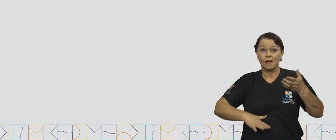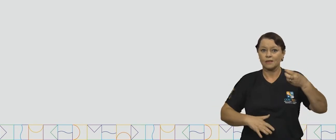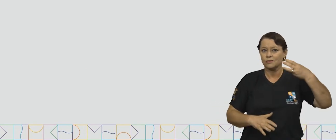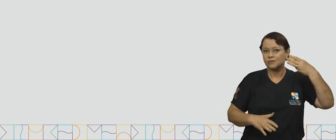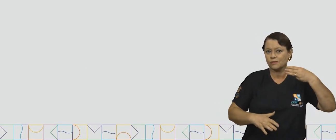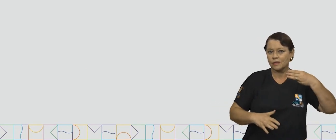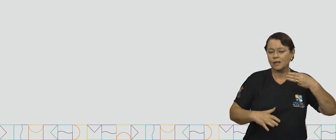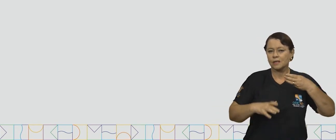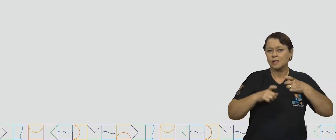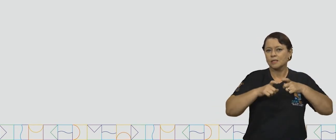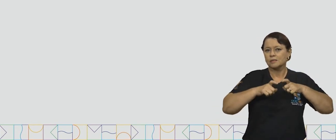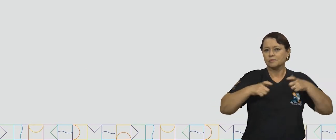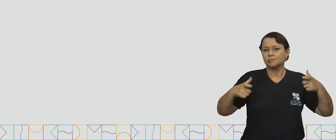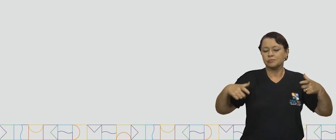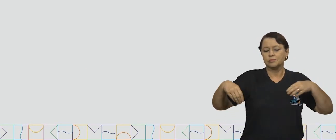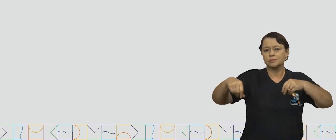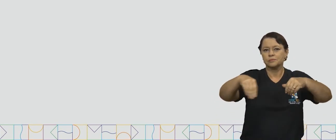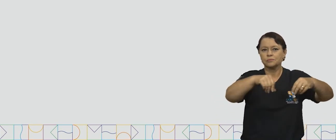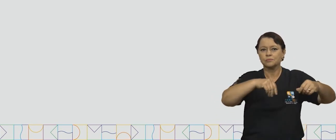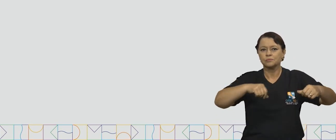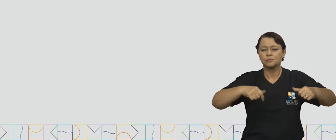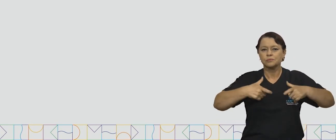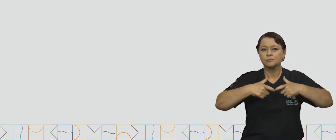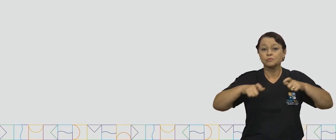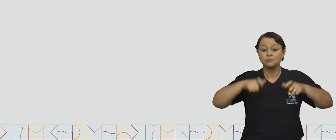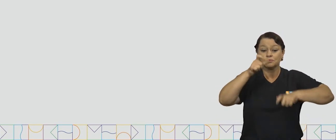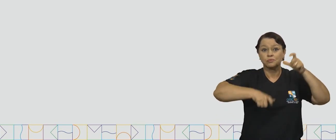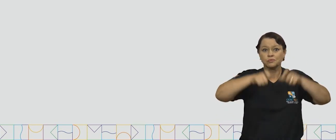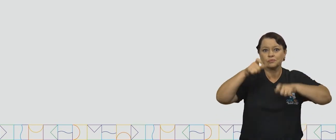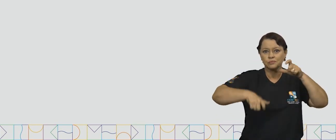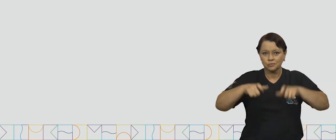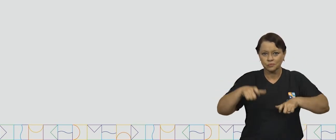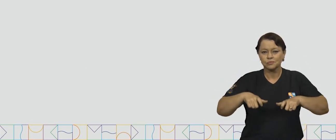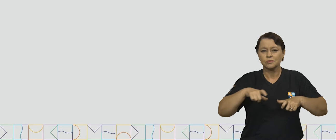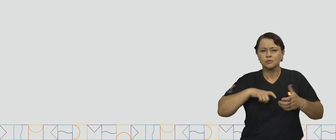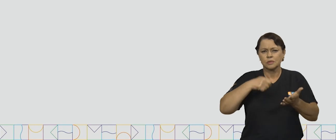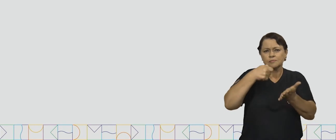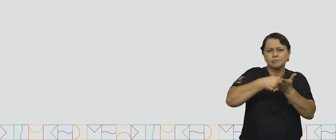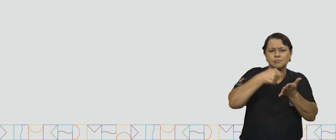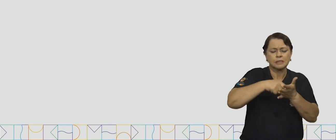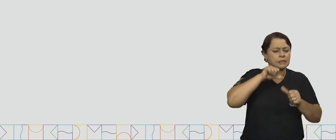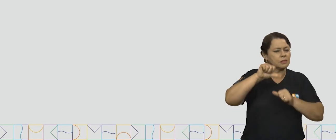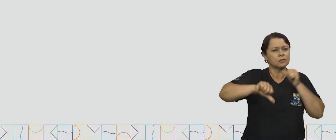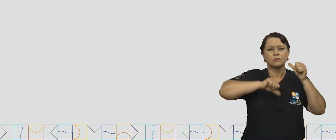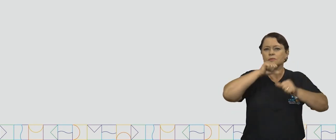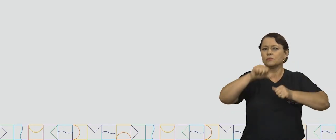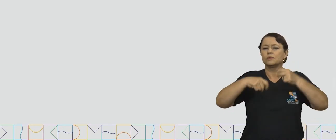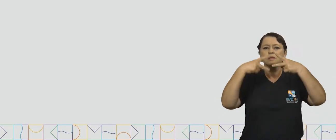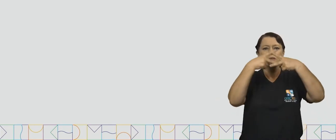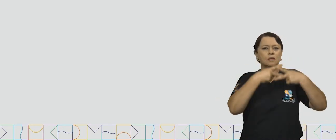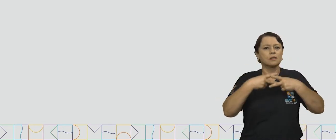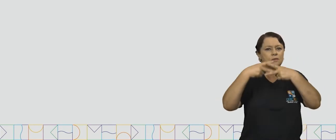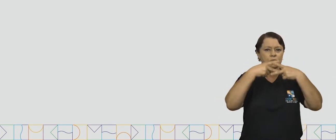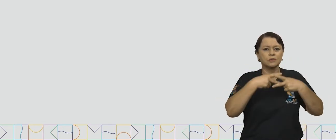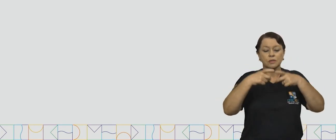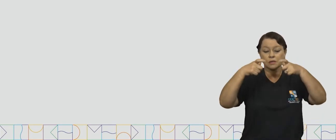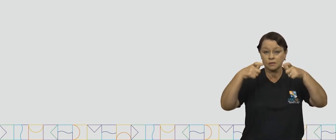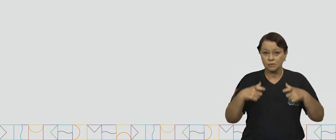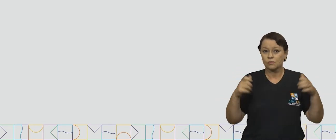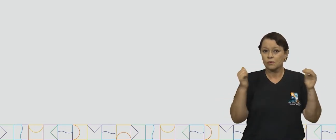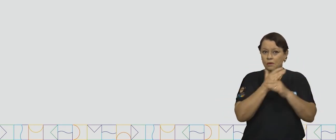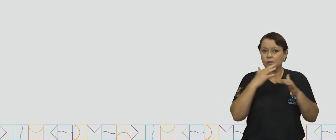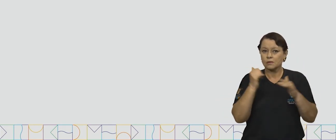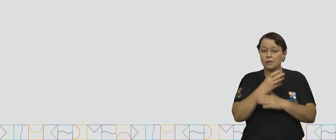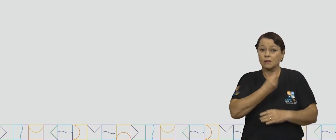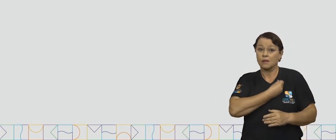A expansão territorial e o aumento populacional exigiram mudanças na administração do território e da vida